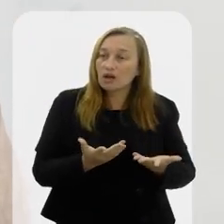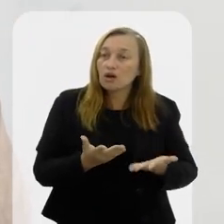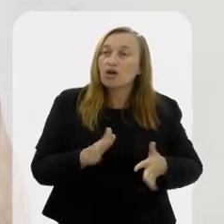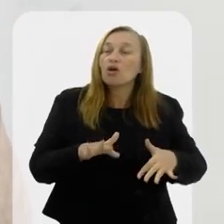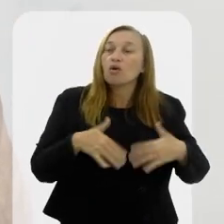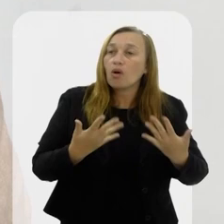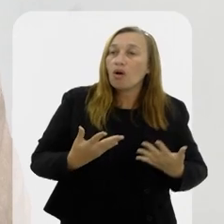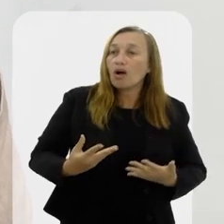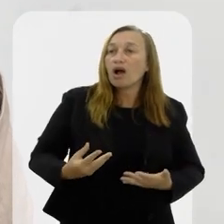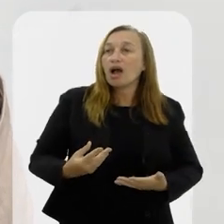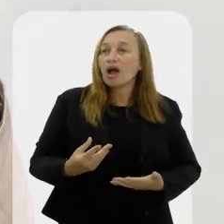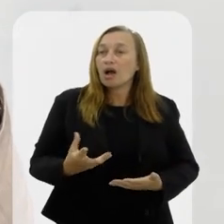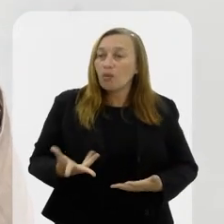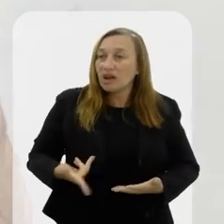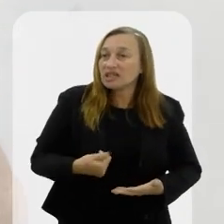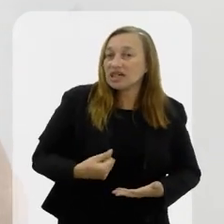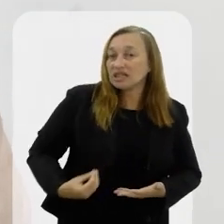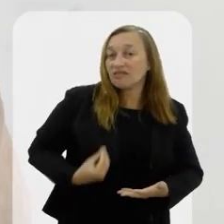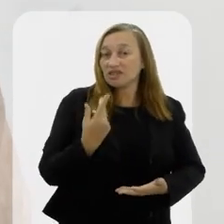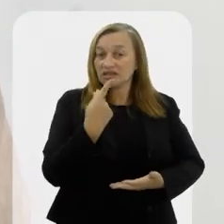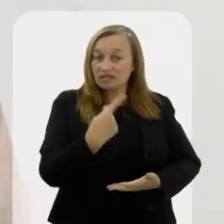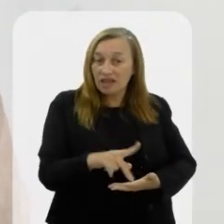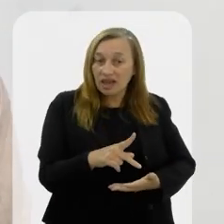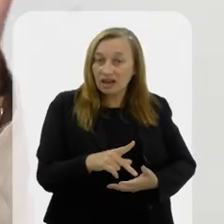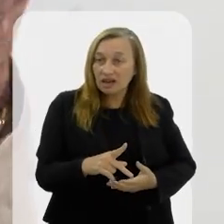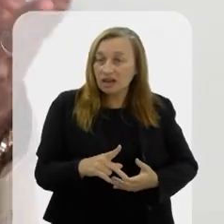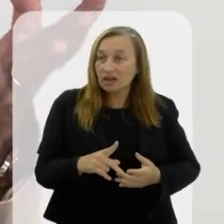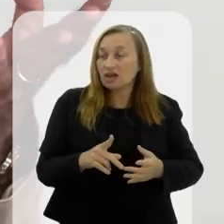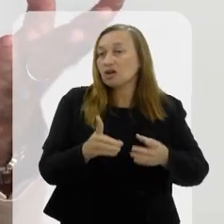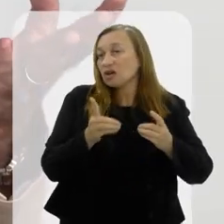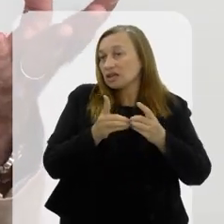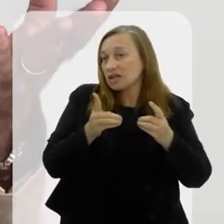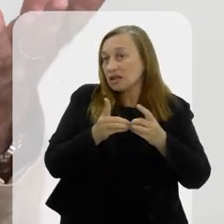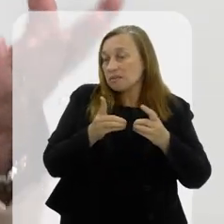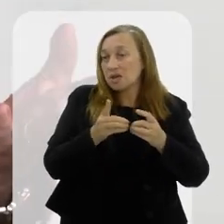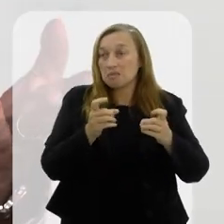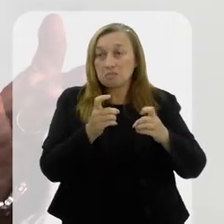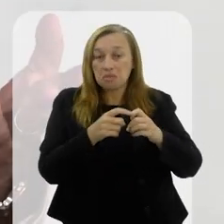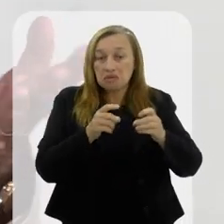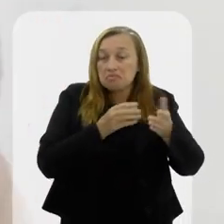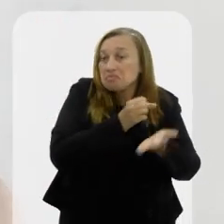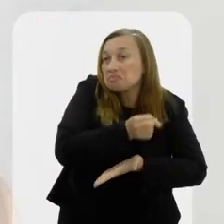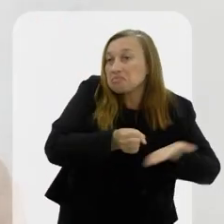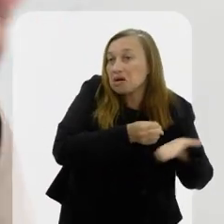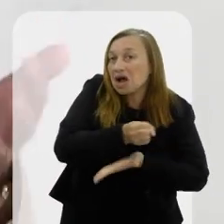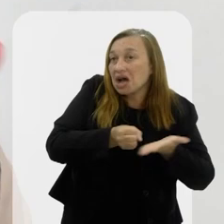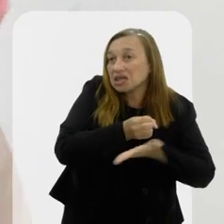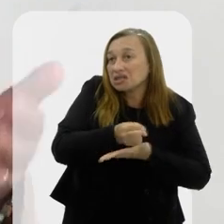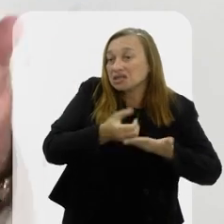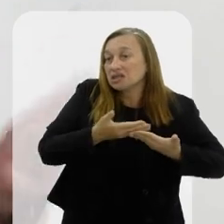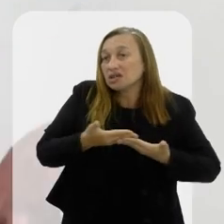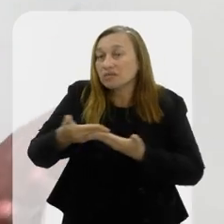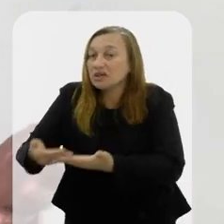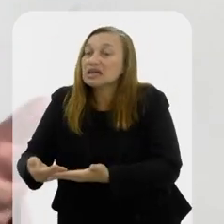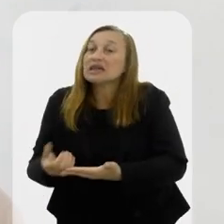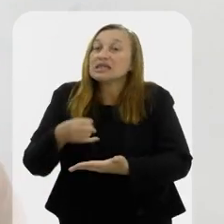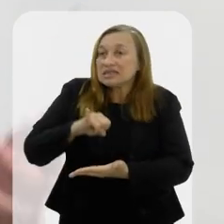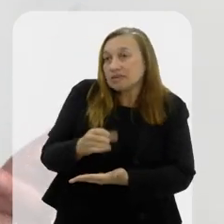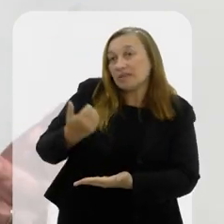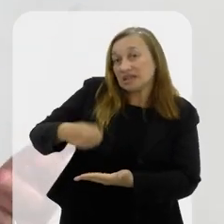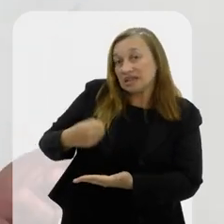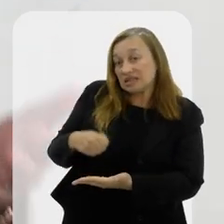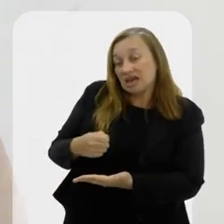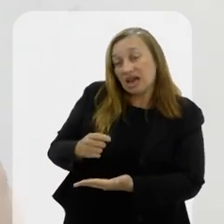se é insalubre, o que pode ser melhorado. É o atendimento médico básico, com os devidos encaminhamentos,